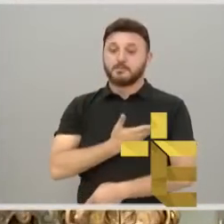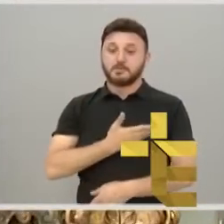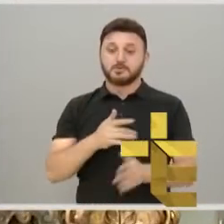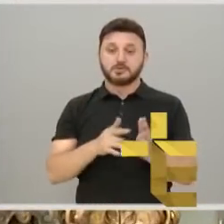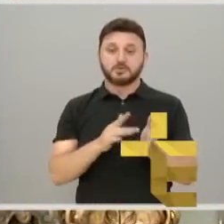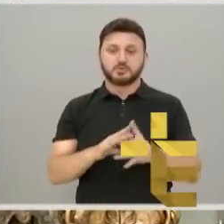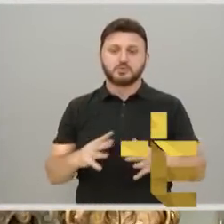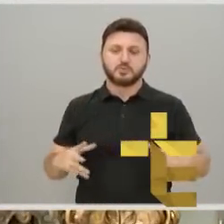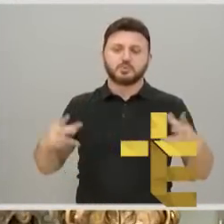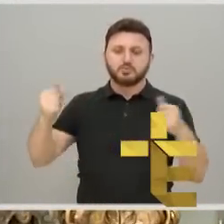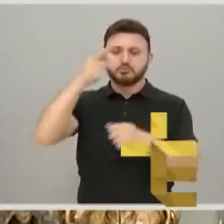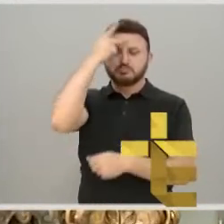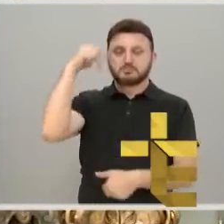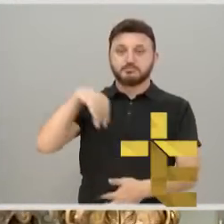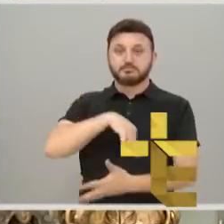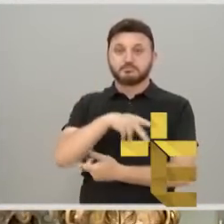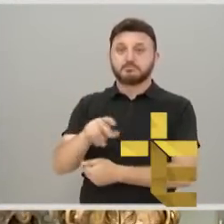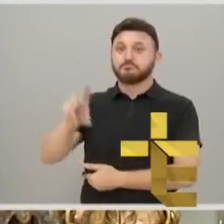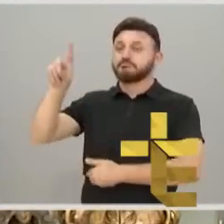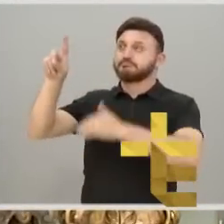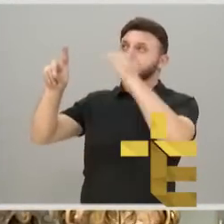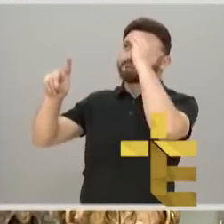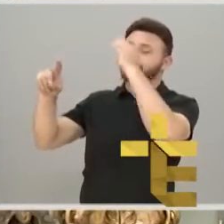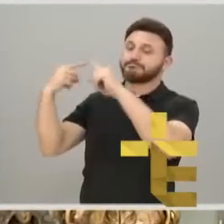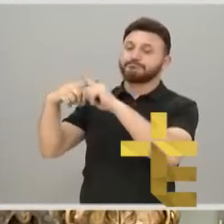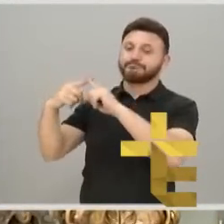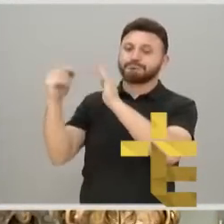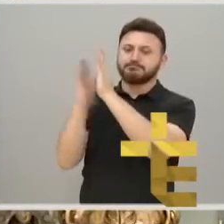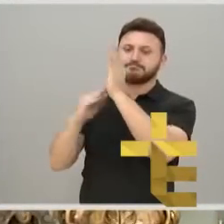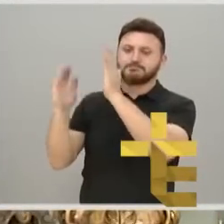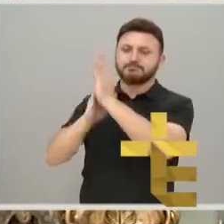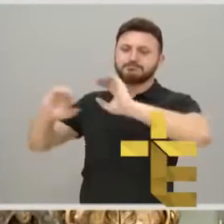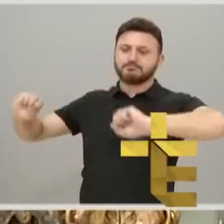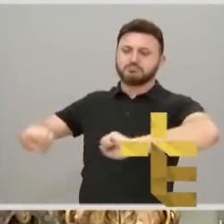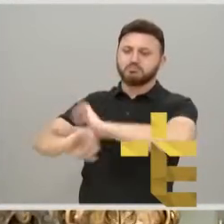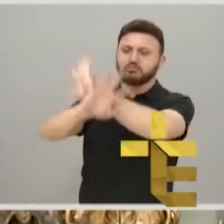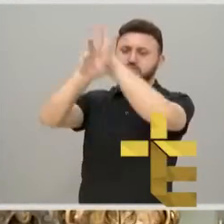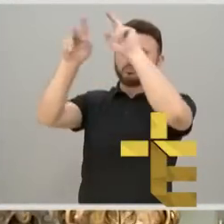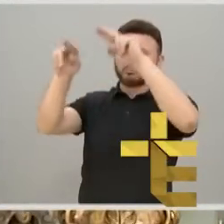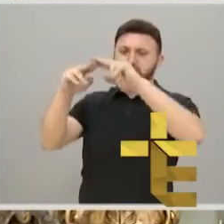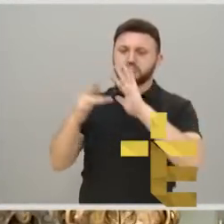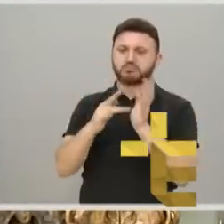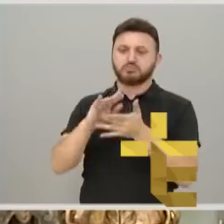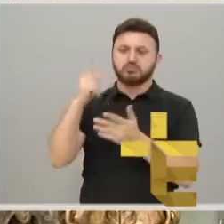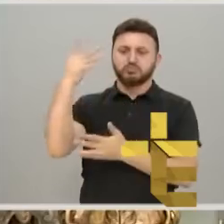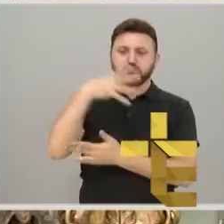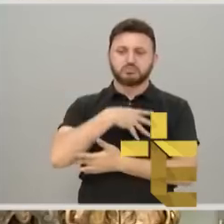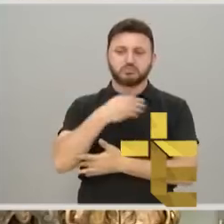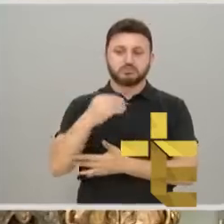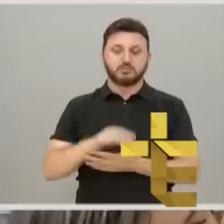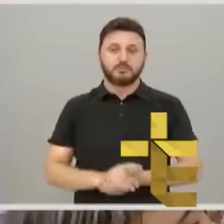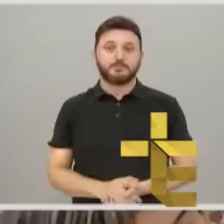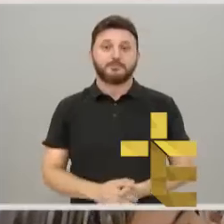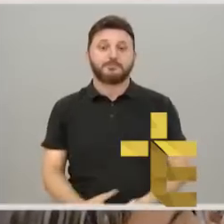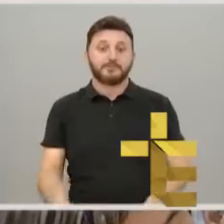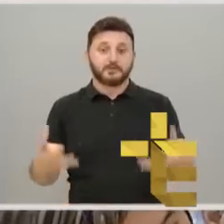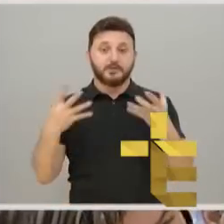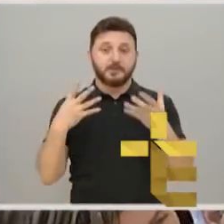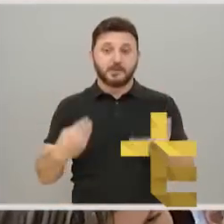os que deste mundo vos serviram, a fim de vos louvarmos e glorificarmos por Jesus Cristo, vosso Filho.